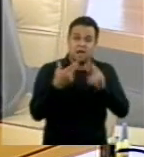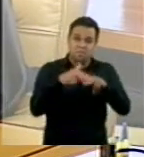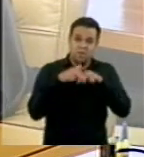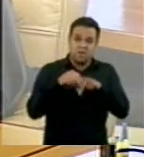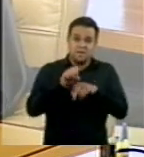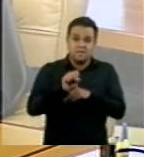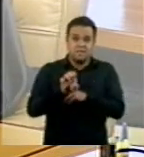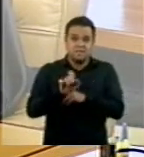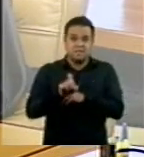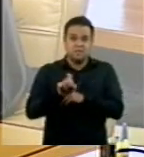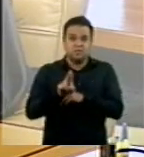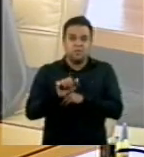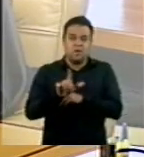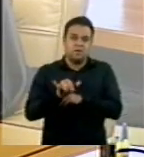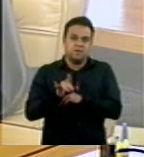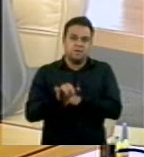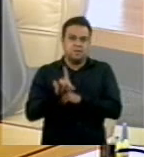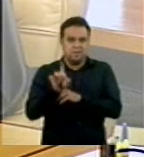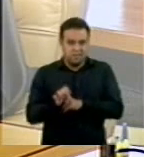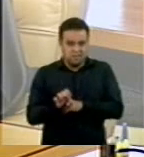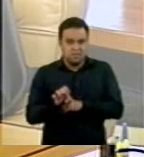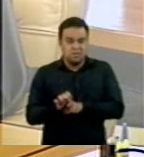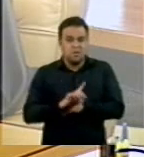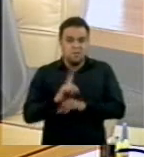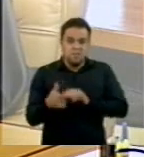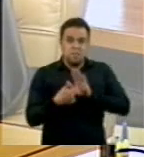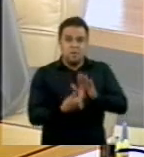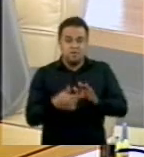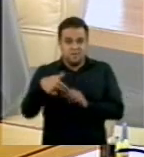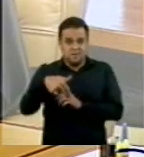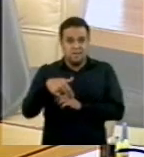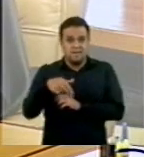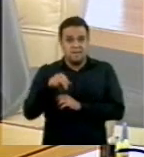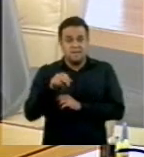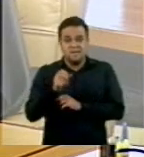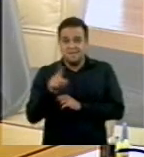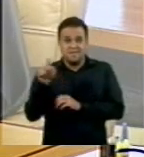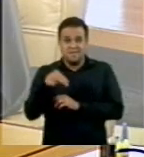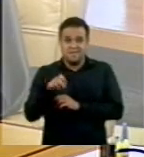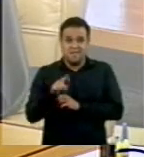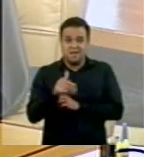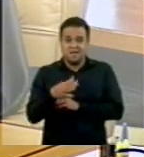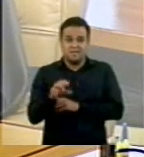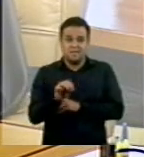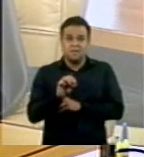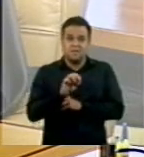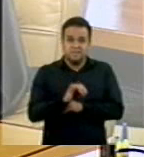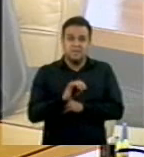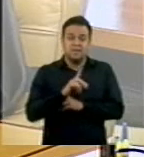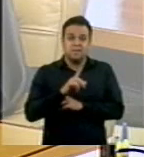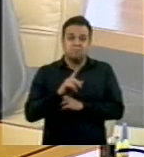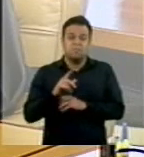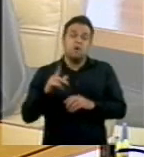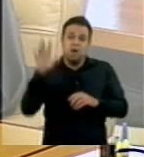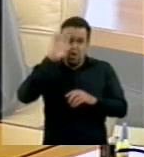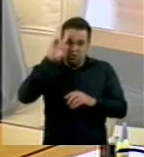de desviante, gera-se a externalidade negativa de se considerar que aquilo que erroneamente